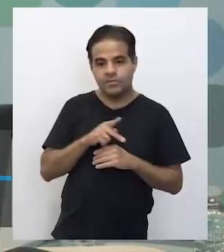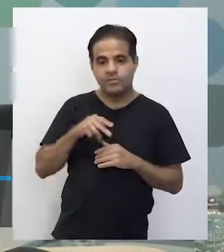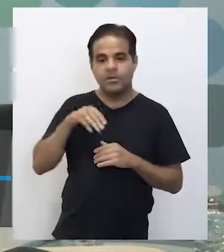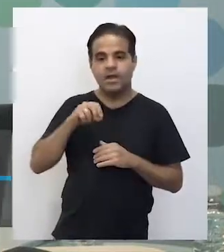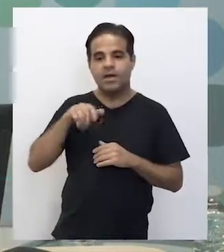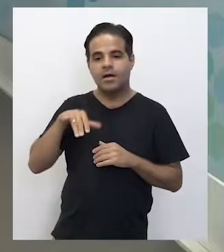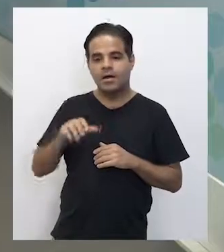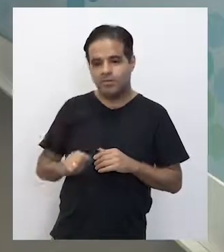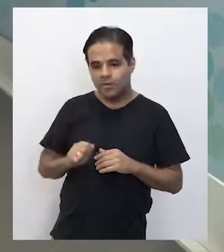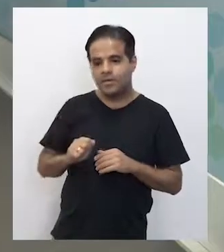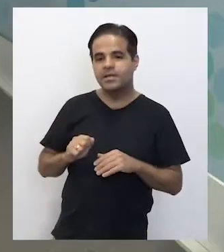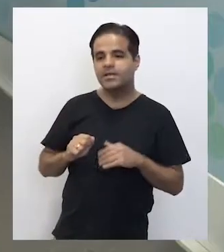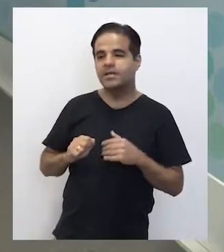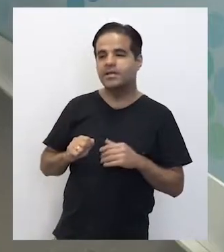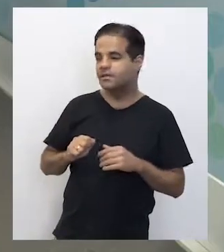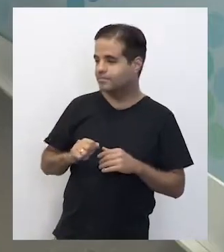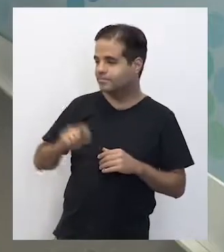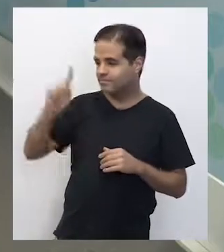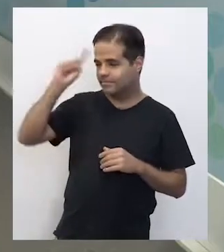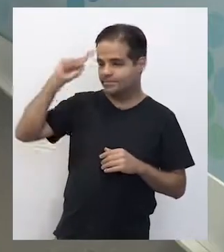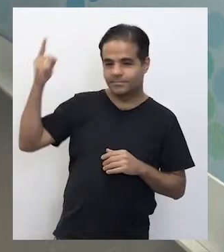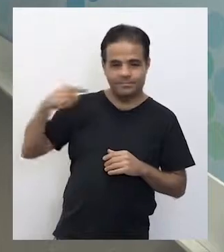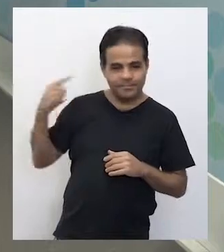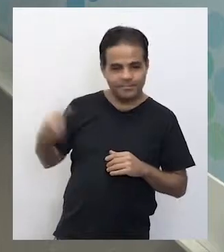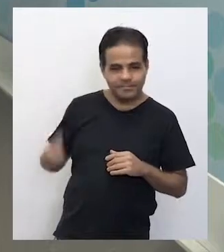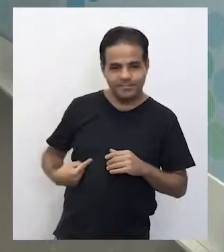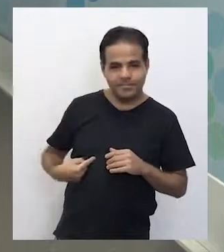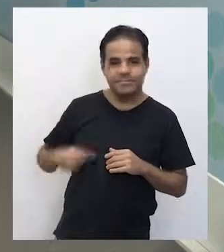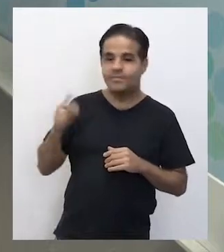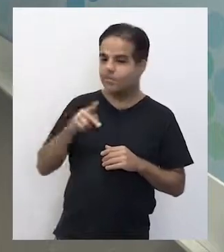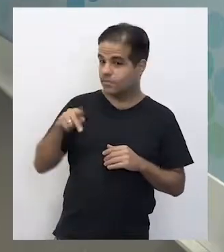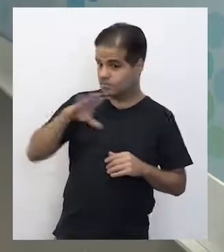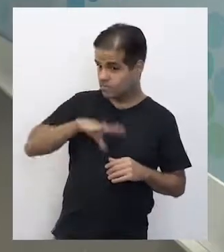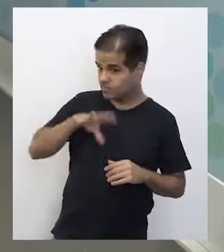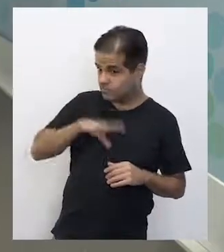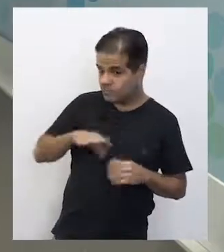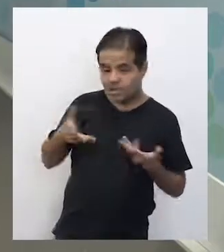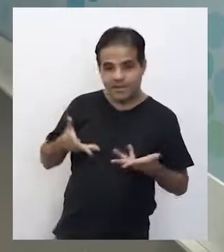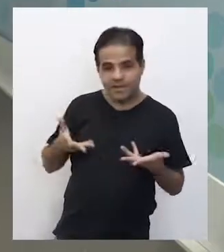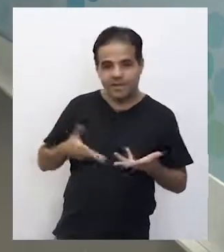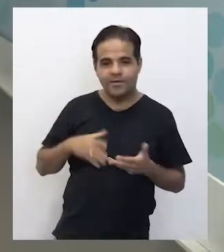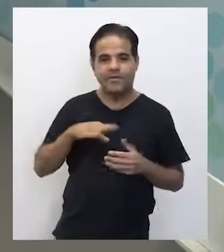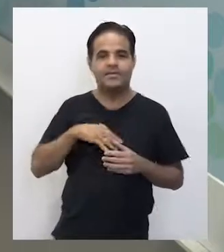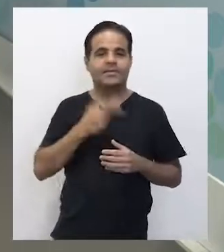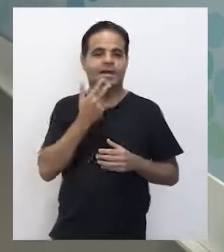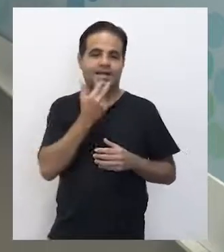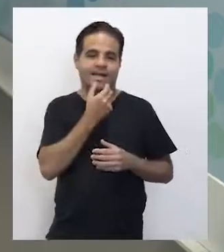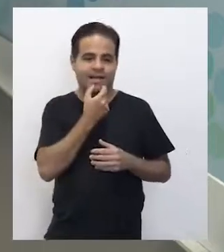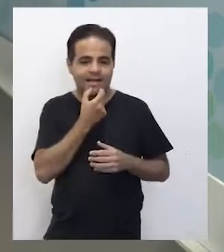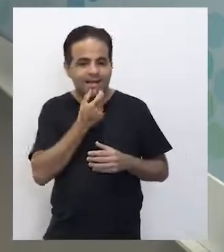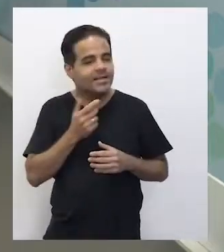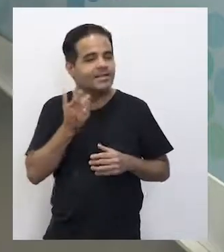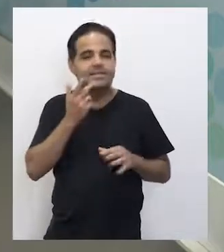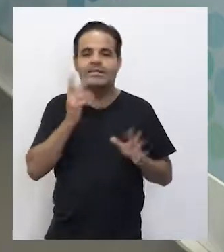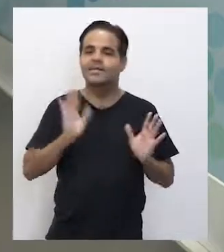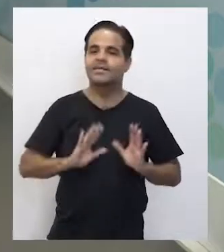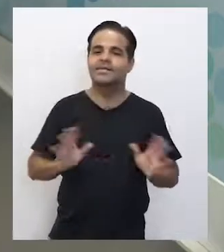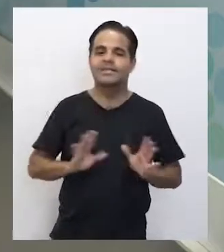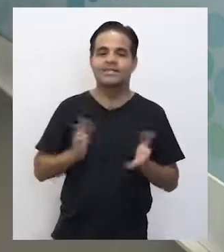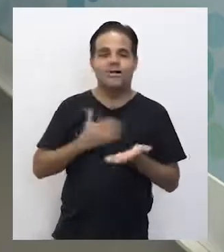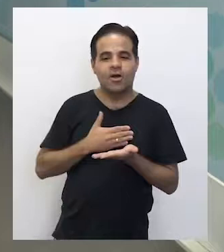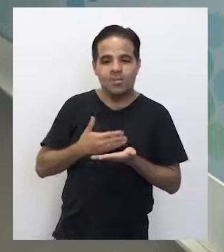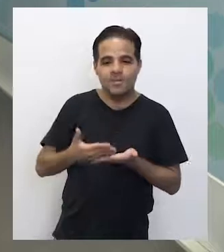professora. Hi, how you doing? How are you? É aula de português, Mônica. Mas eu gosto. Como